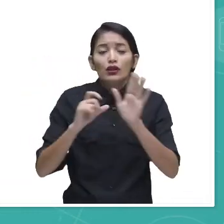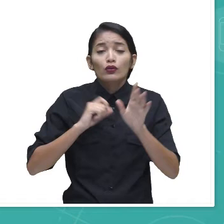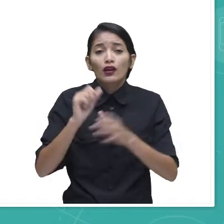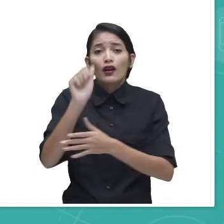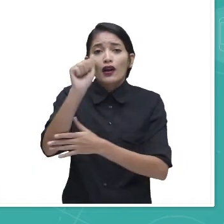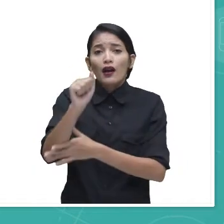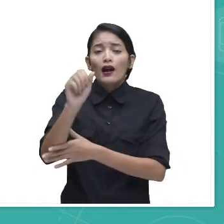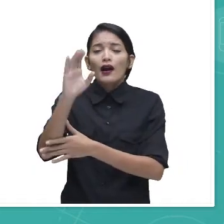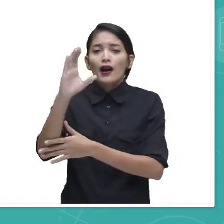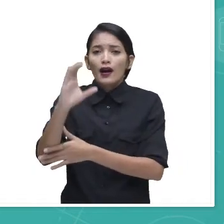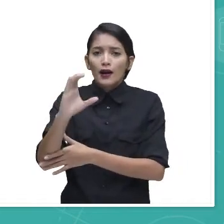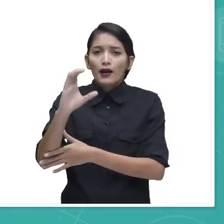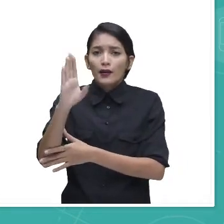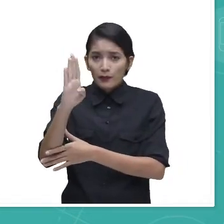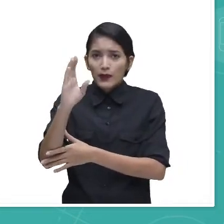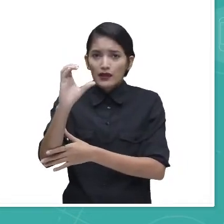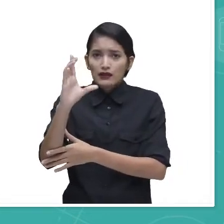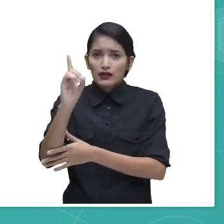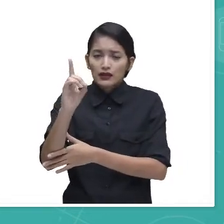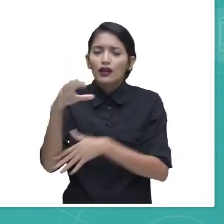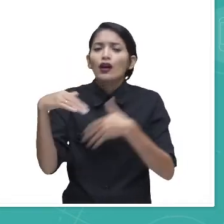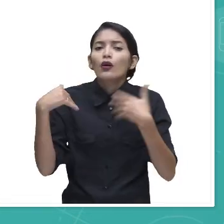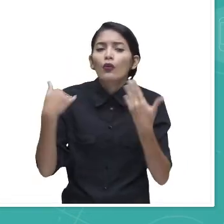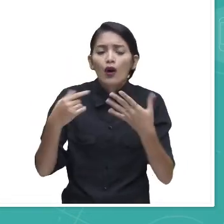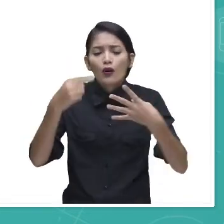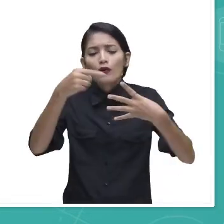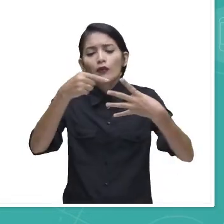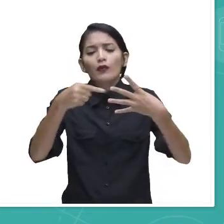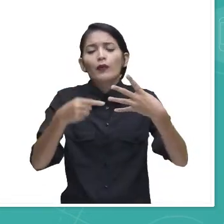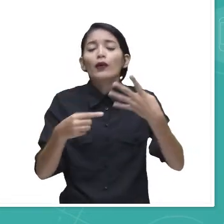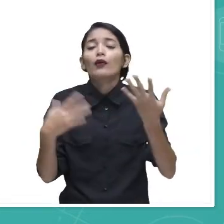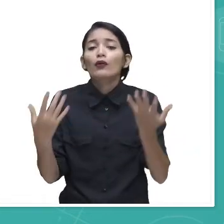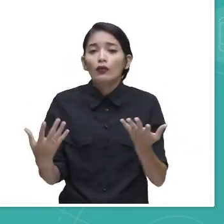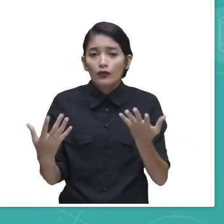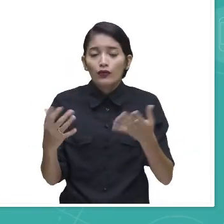letra A, B, C e D. Qual dessas alternativas